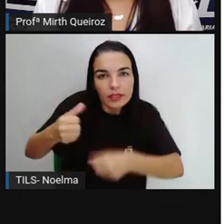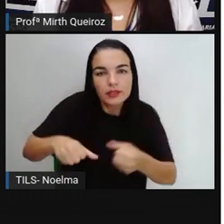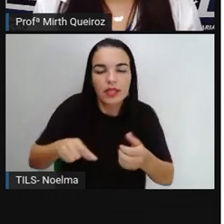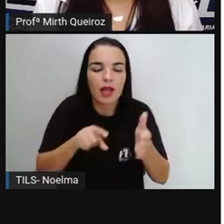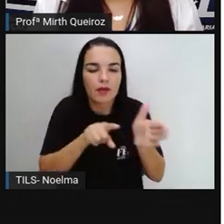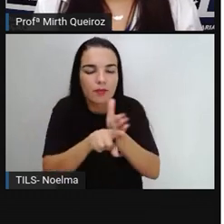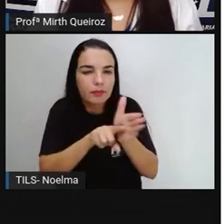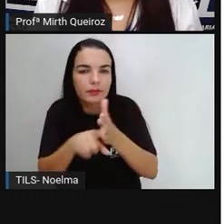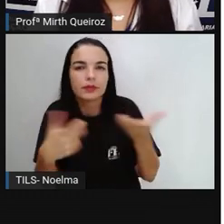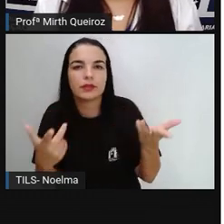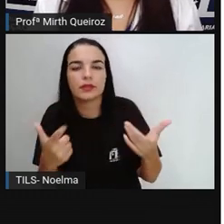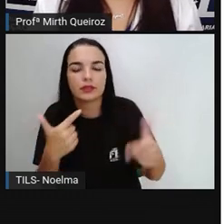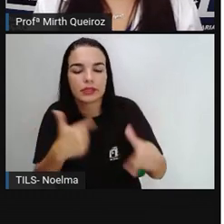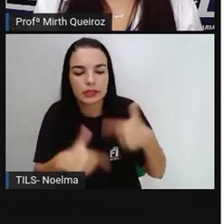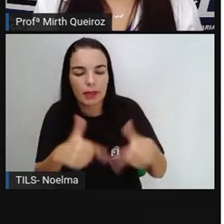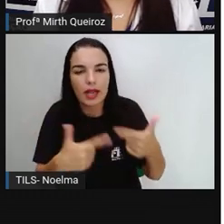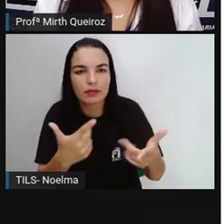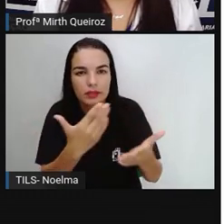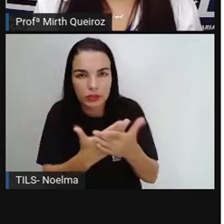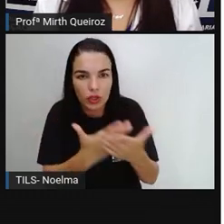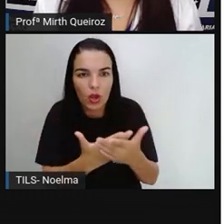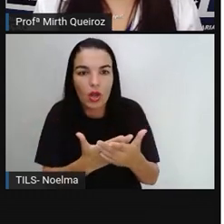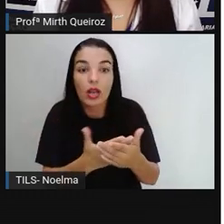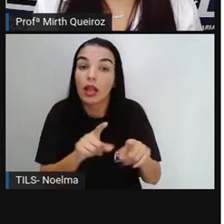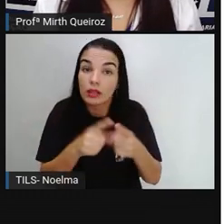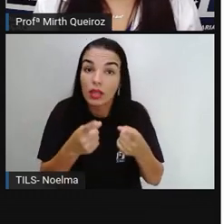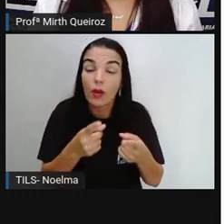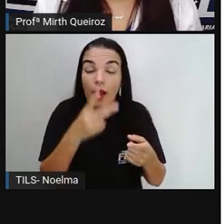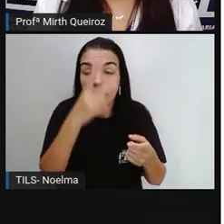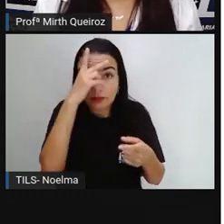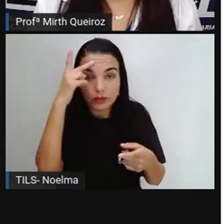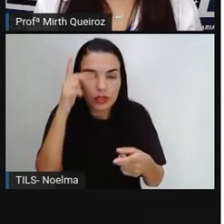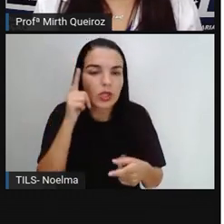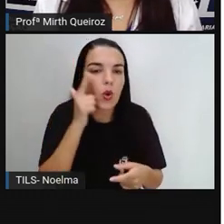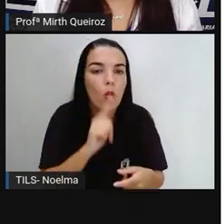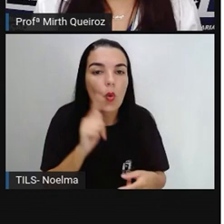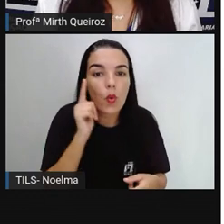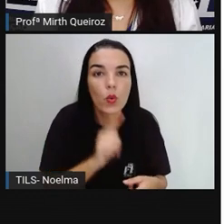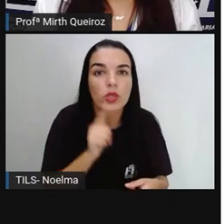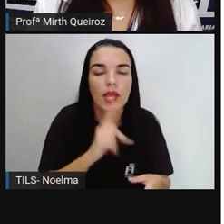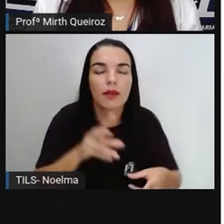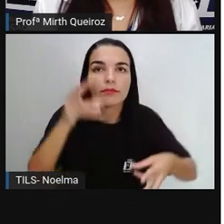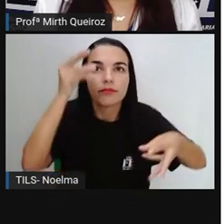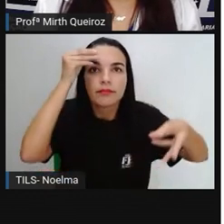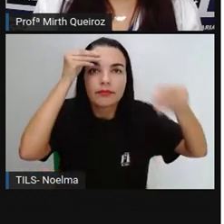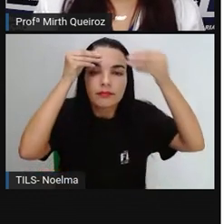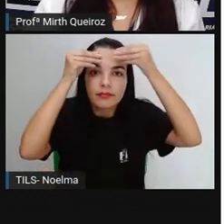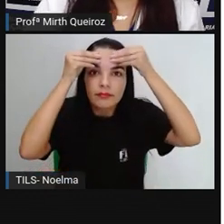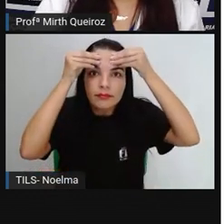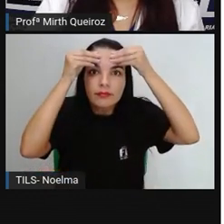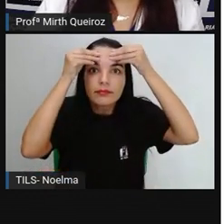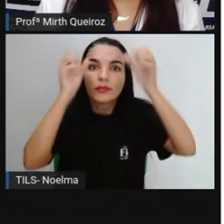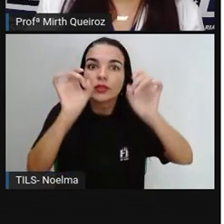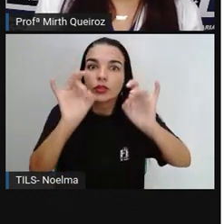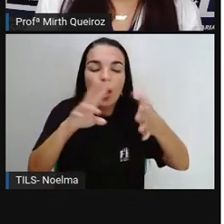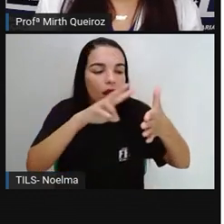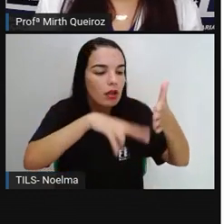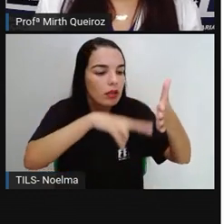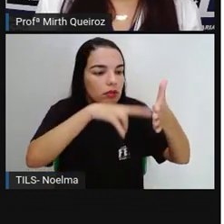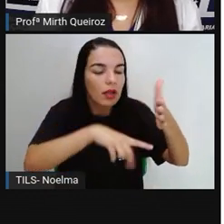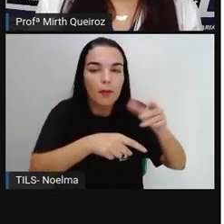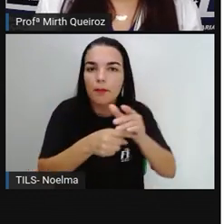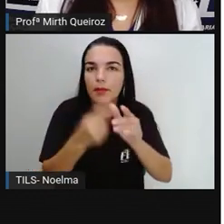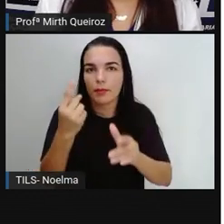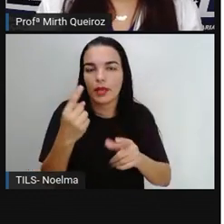trabalho, apresentação de um trabalho. Essas pessoas, elas conseguem memorizar apenas com a primeira leitura,